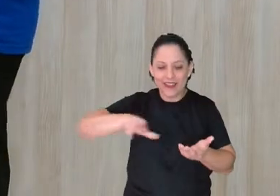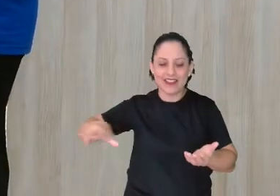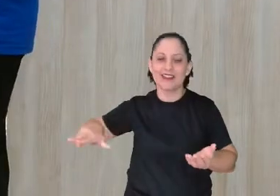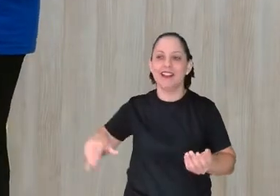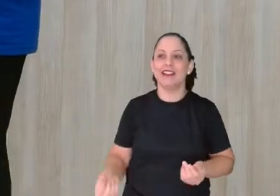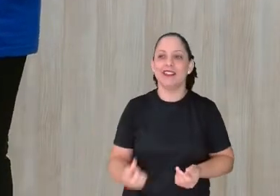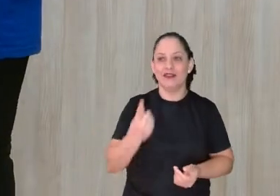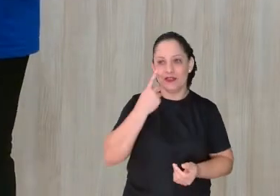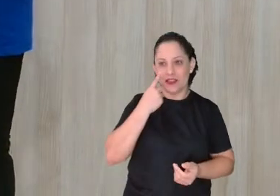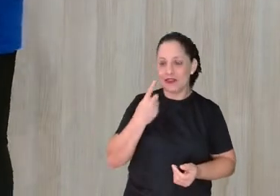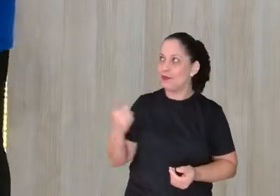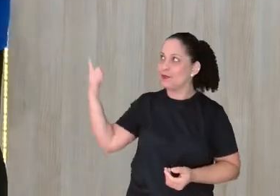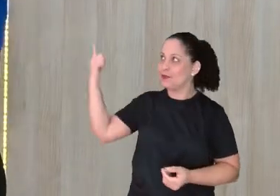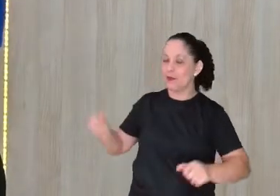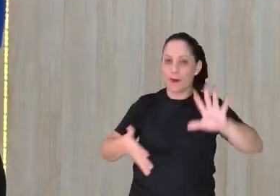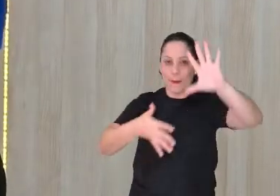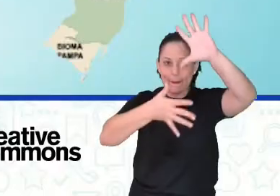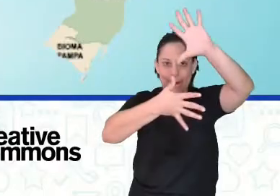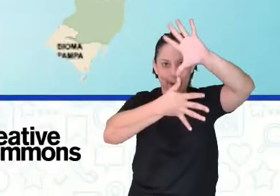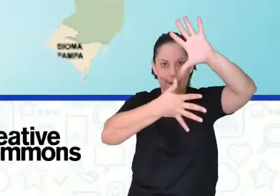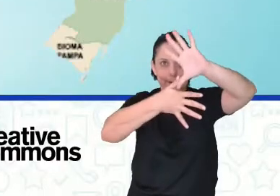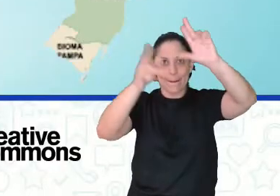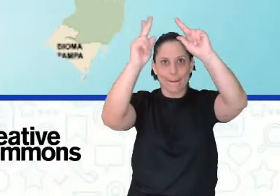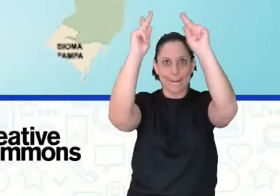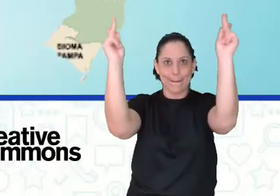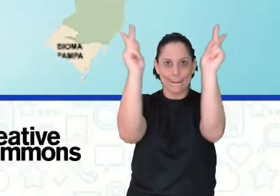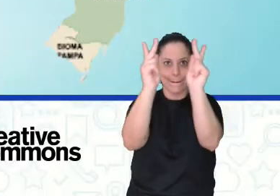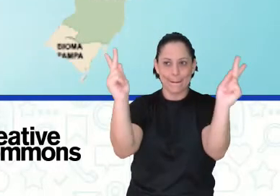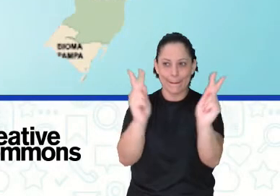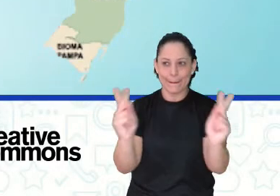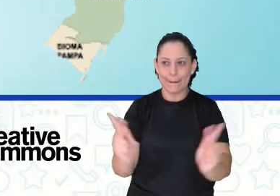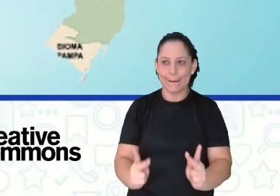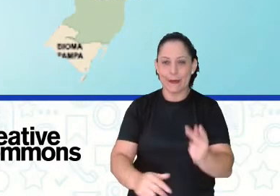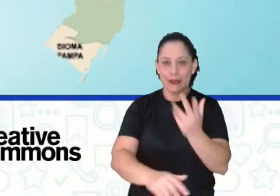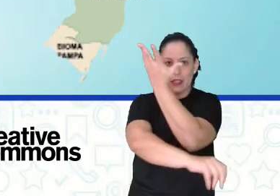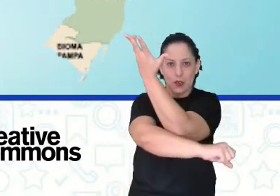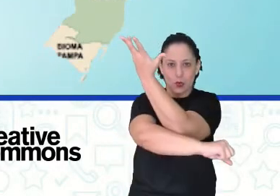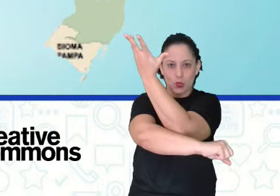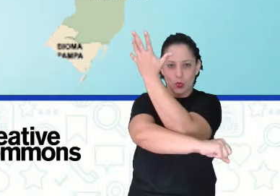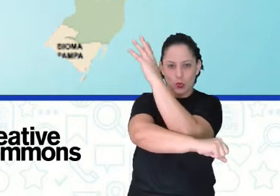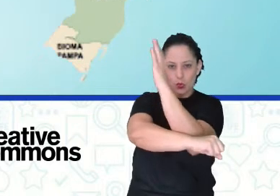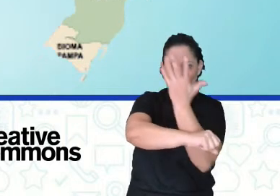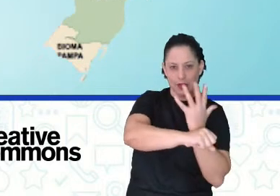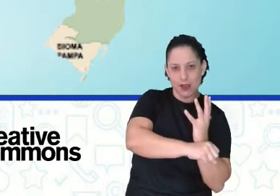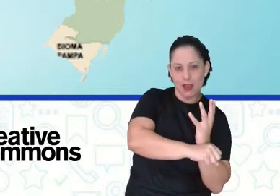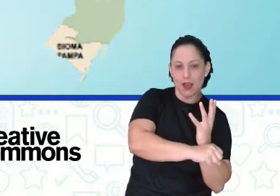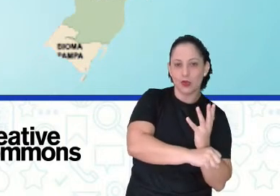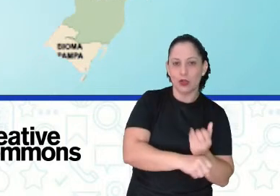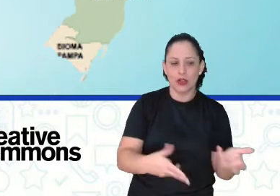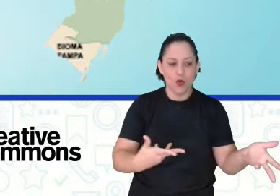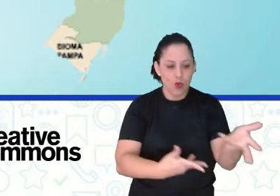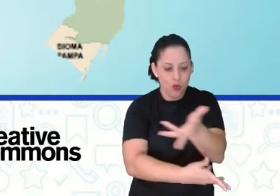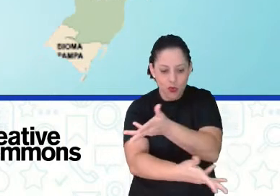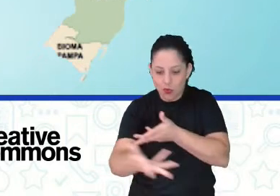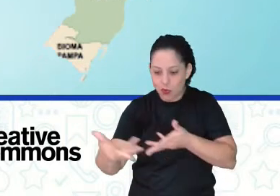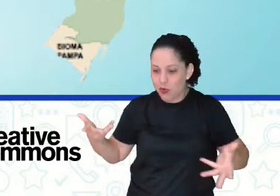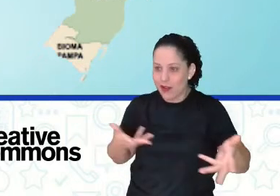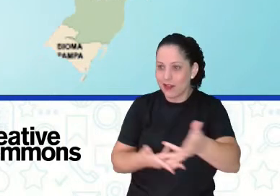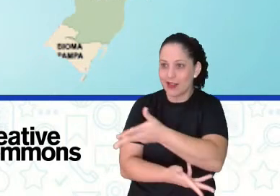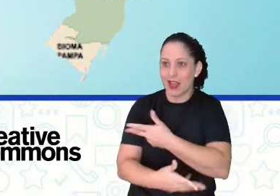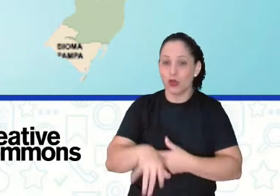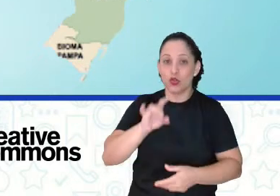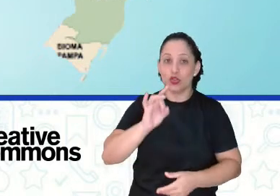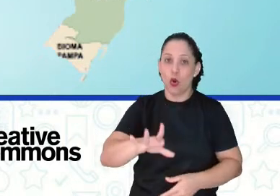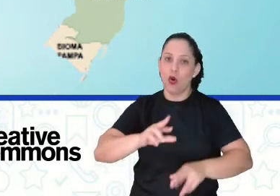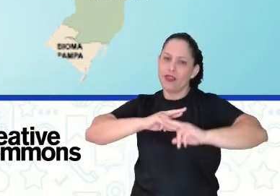se vocês olharem aqui no mapa, junto comigo, né, o Cerrado está envolvido com esses biomas. Só o Pampa